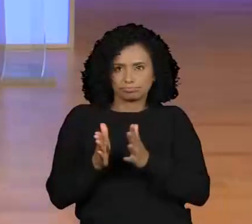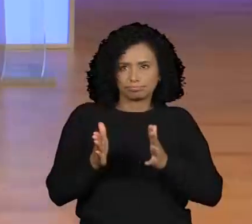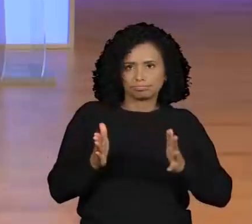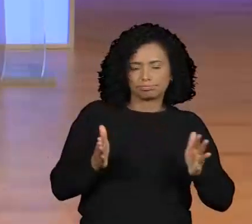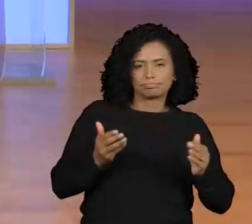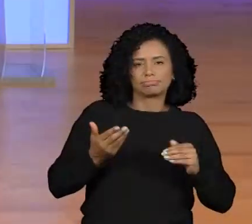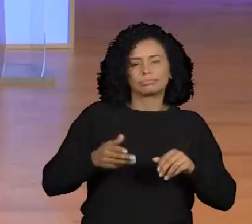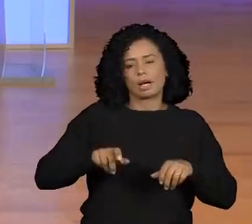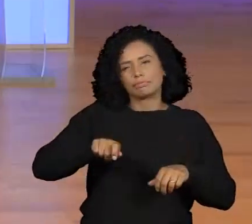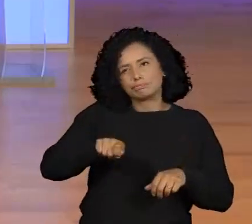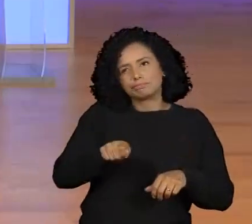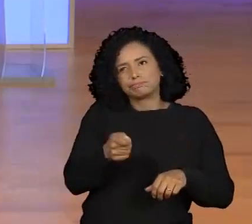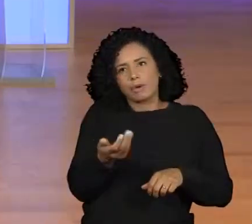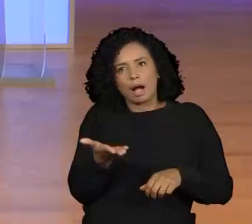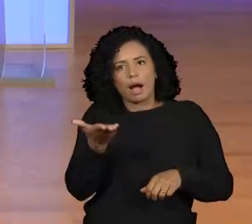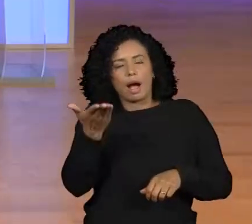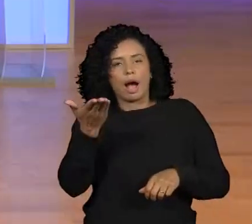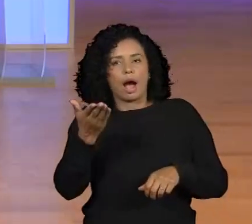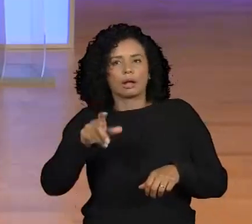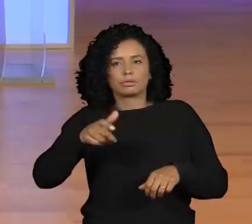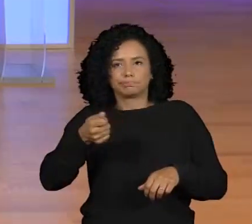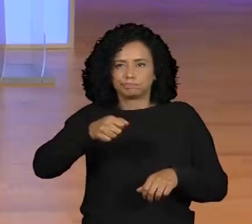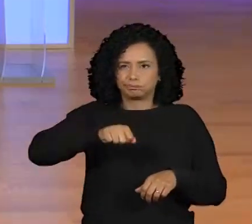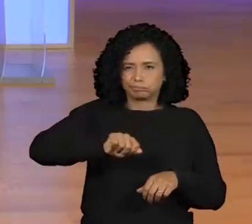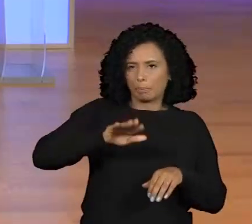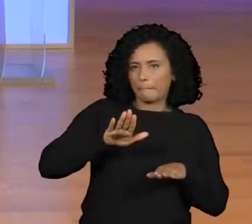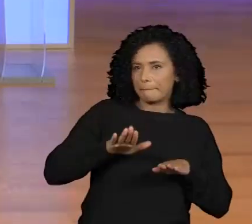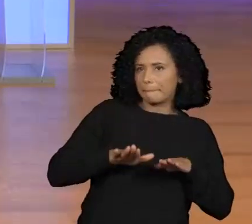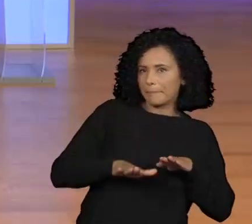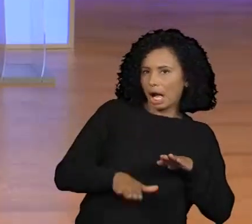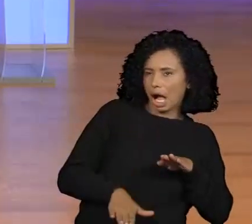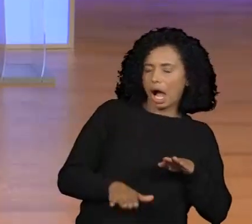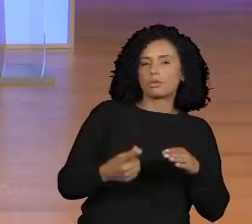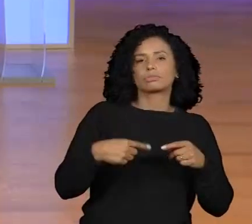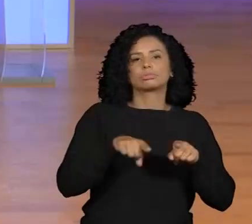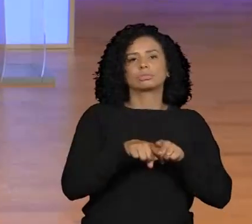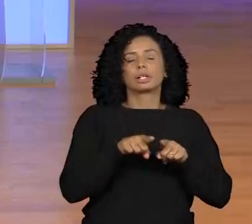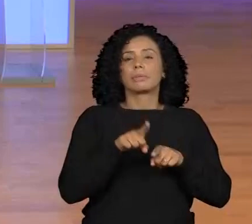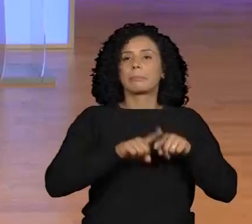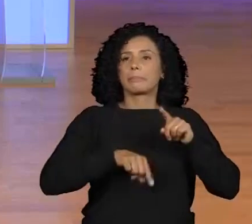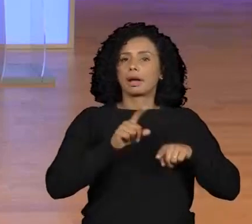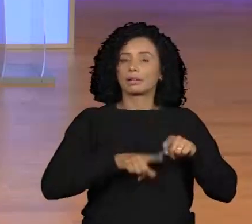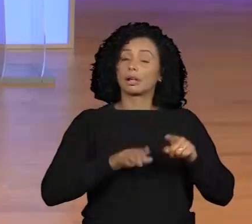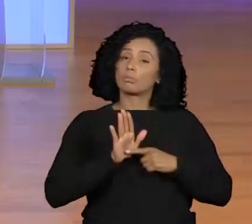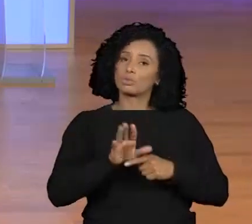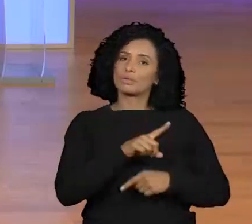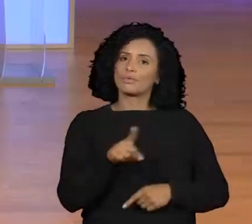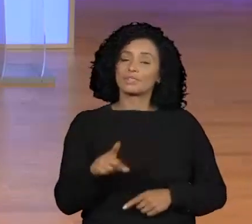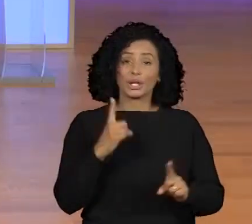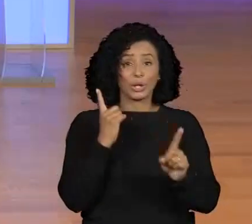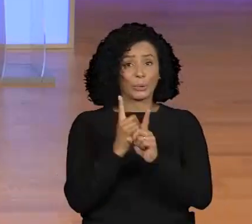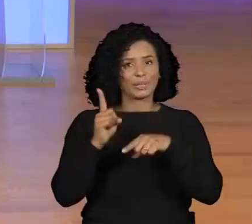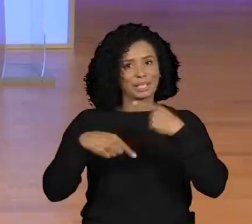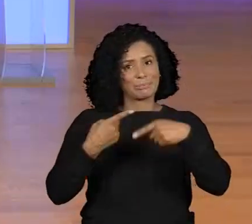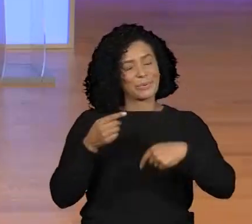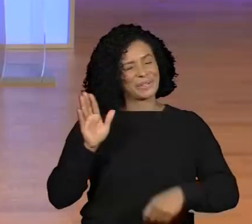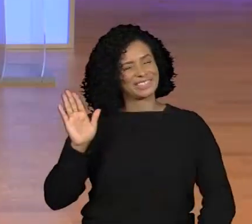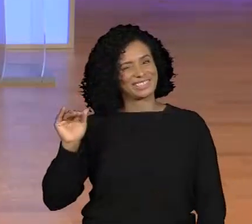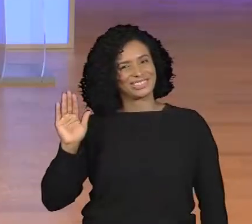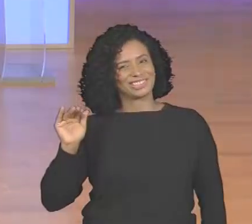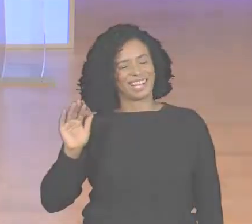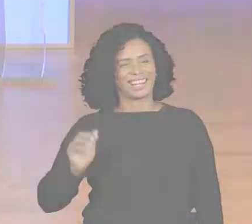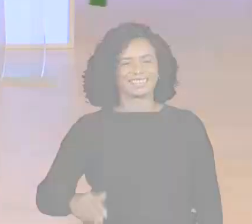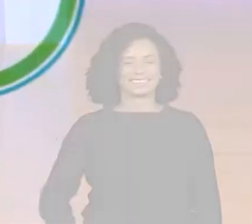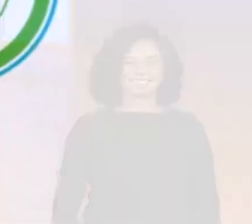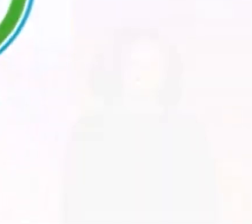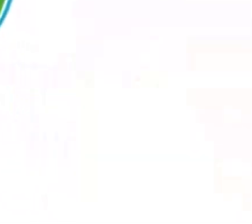altura e a gente fez na prática mostrou alguns instrumentos e até a próxima aula da professora quer atrazina aula tchau tchau